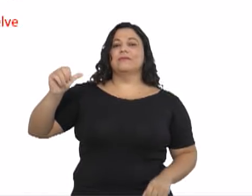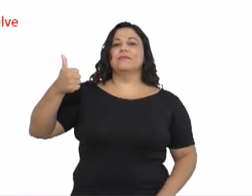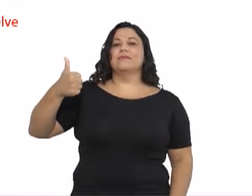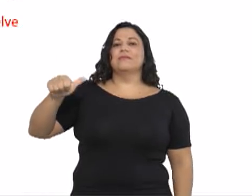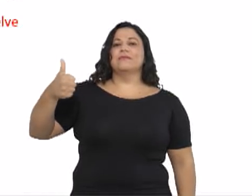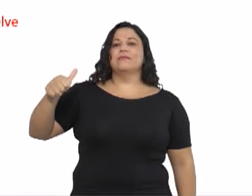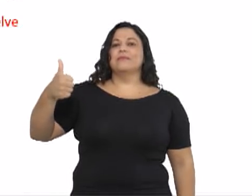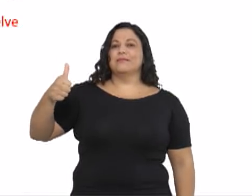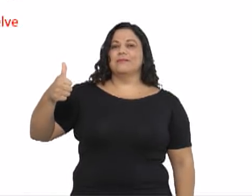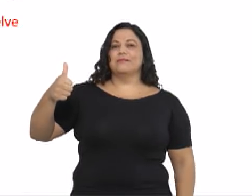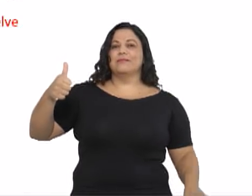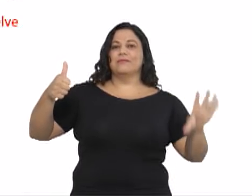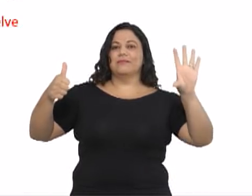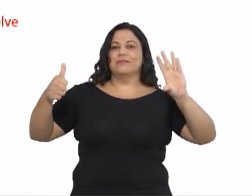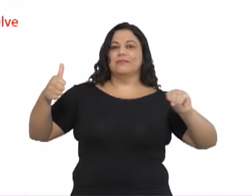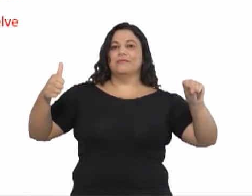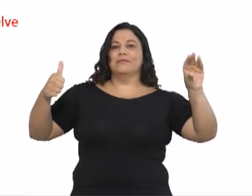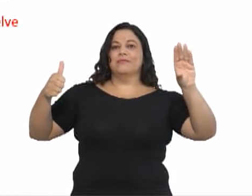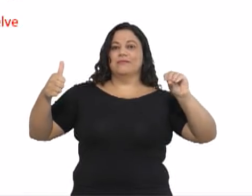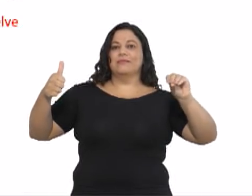11, 11.